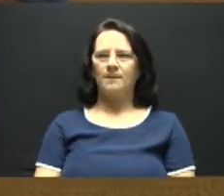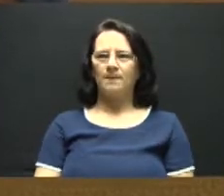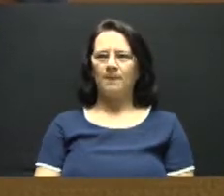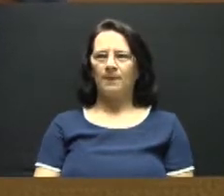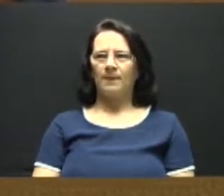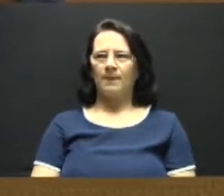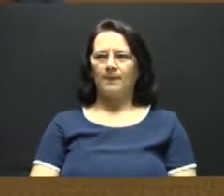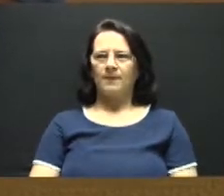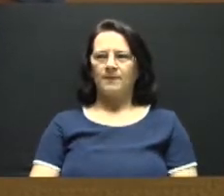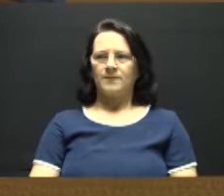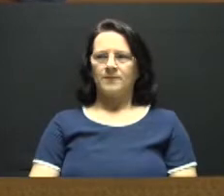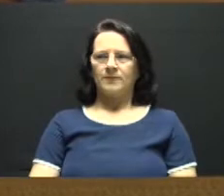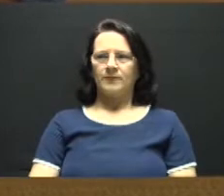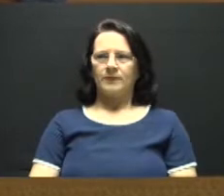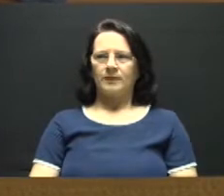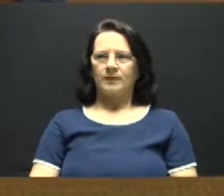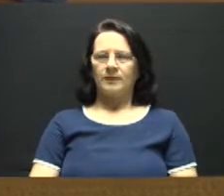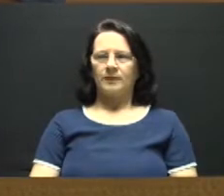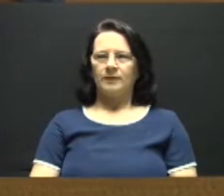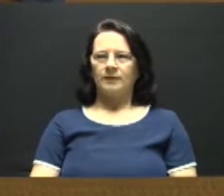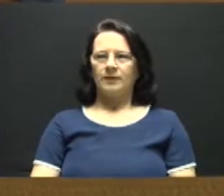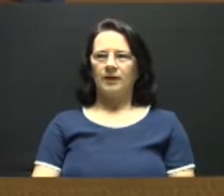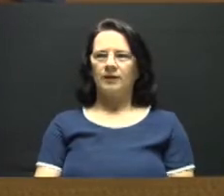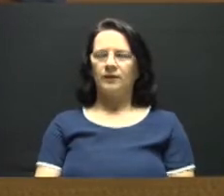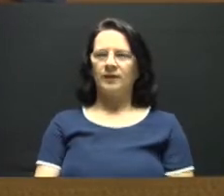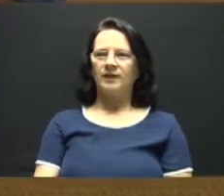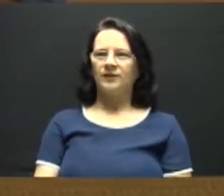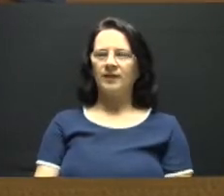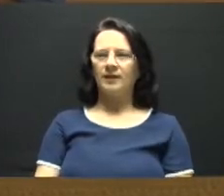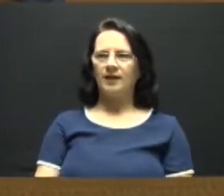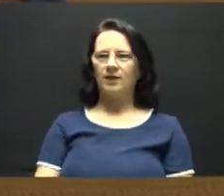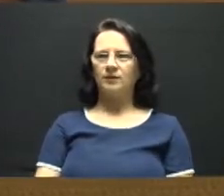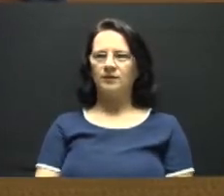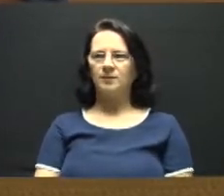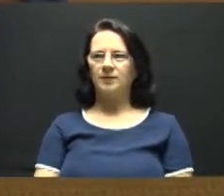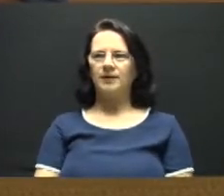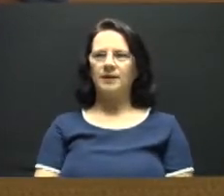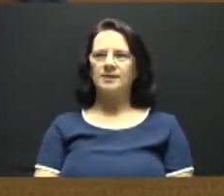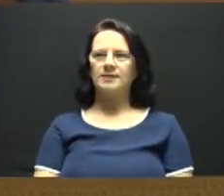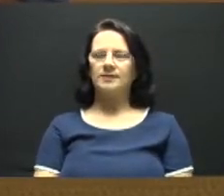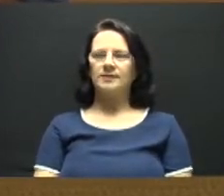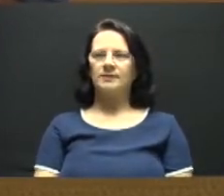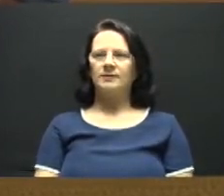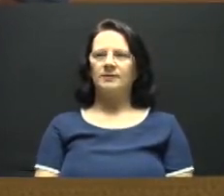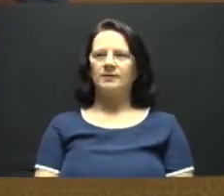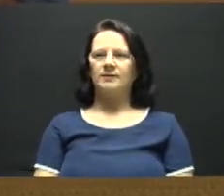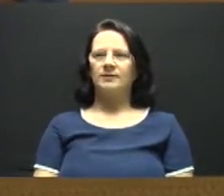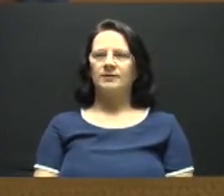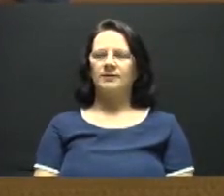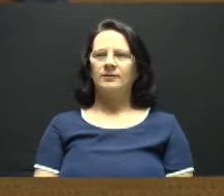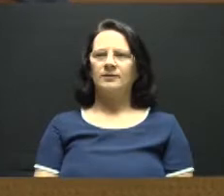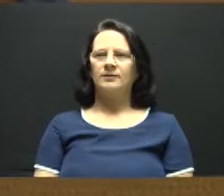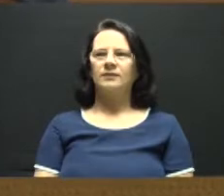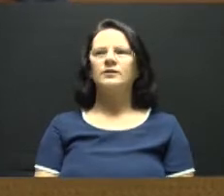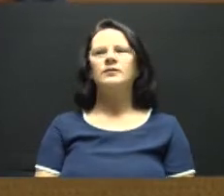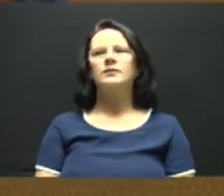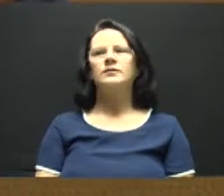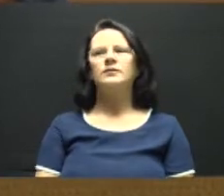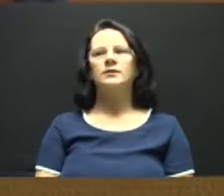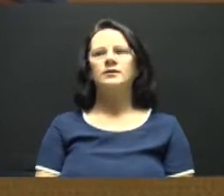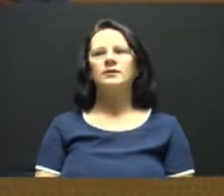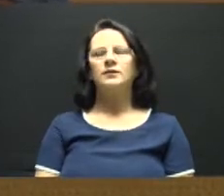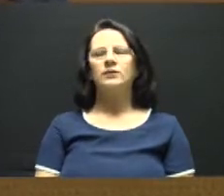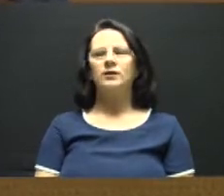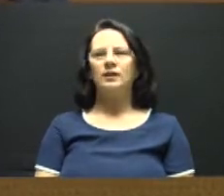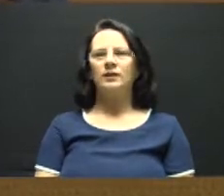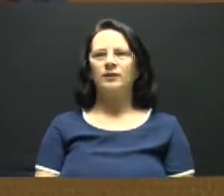trabalhadores do samu ele era o condutor motorista e condutor socorrista e ele infelizmente faleceu